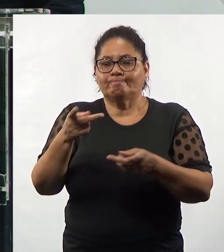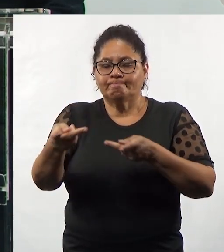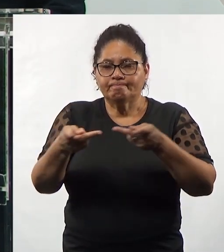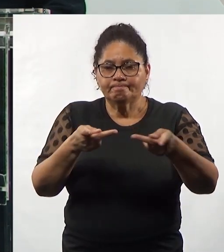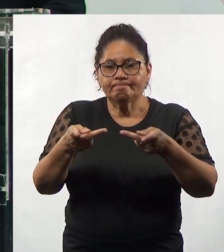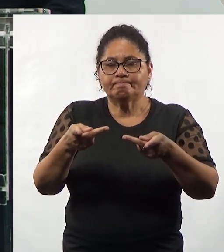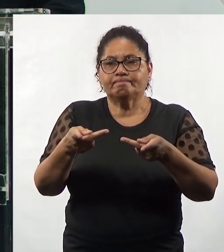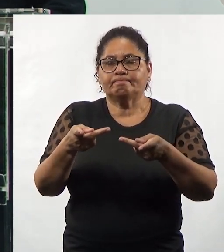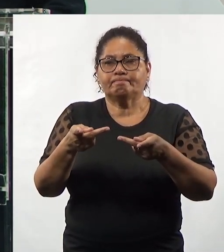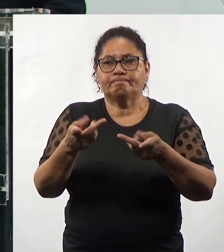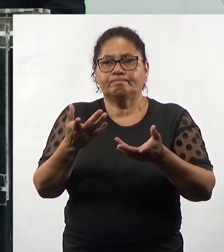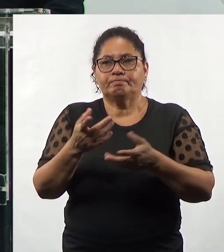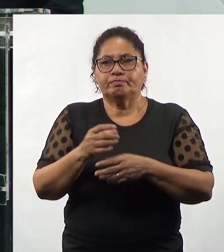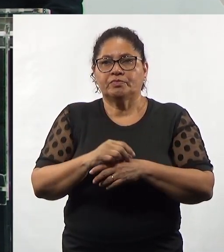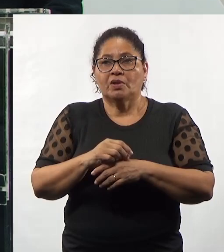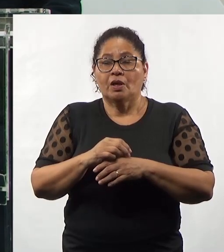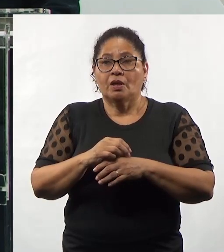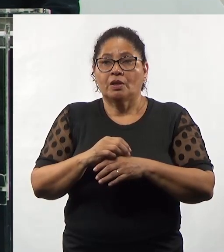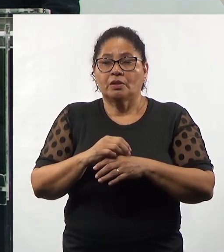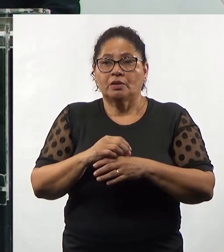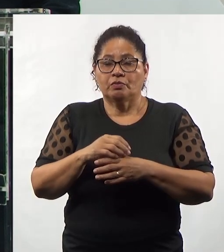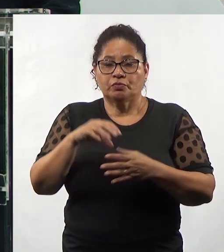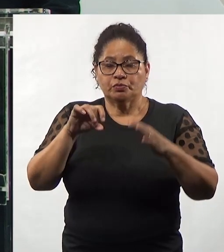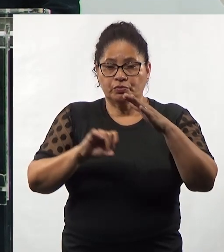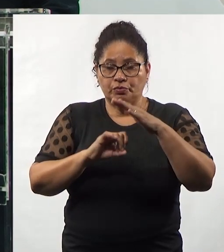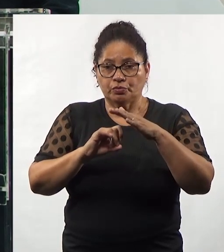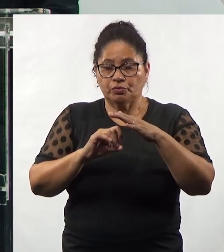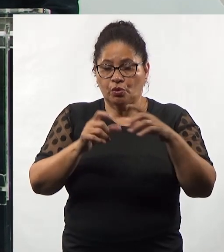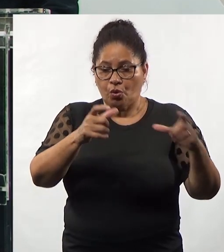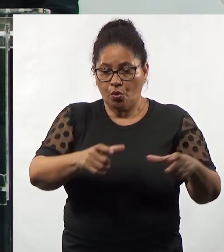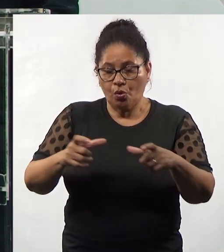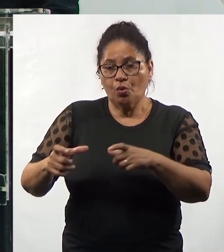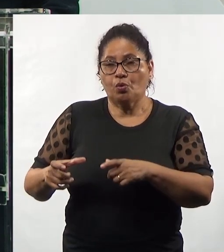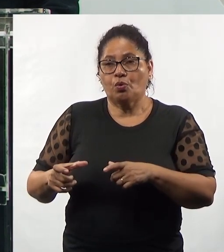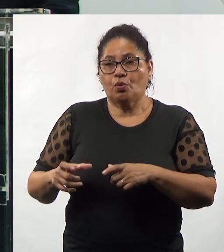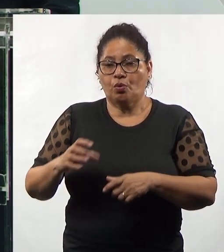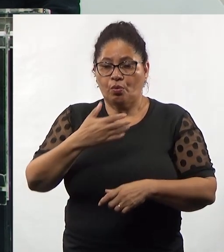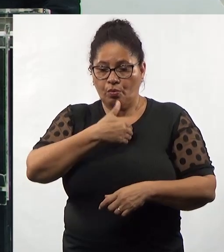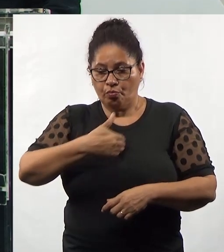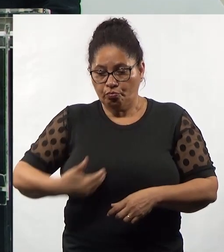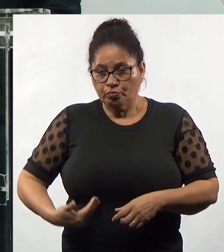projetos. Então, se for um órgão público, eu vou tentar usar essa